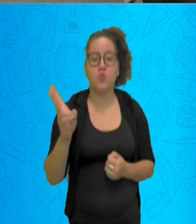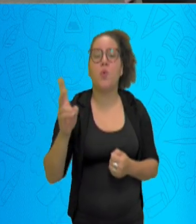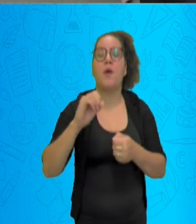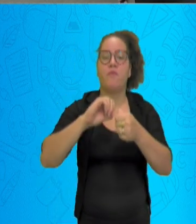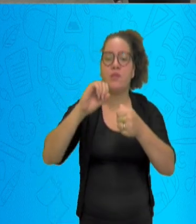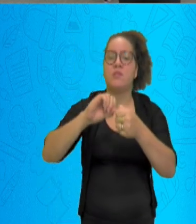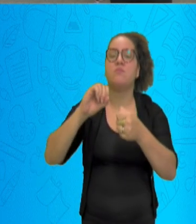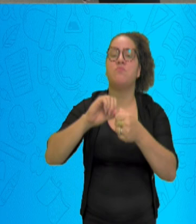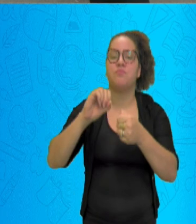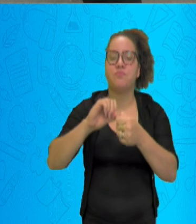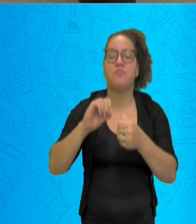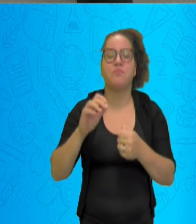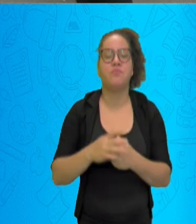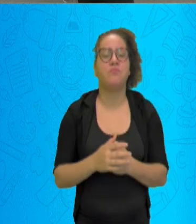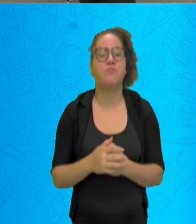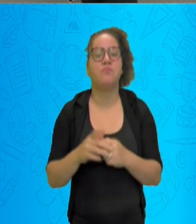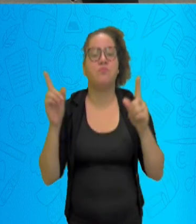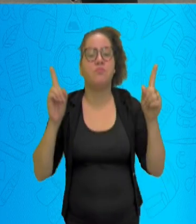ficar misturado aqui.